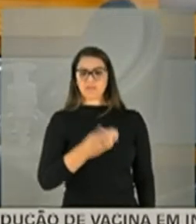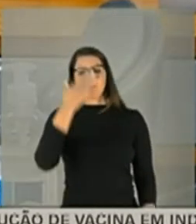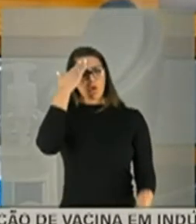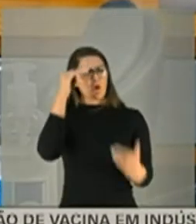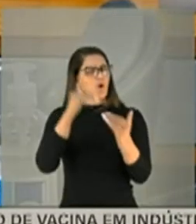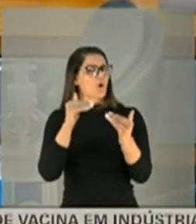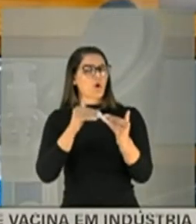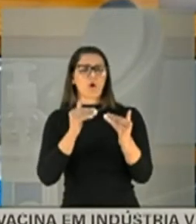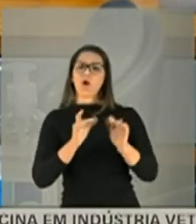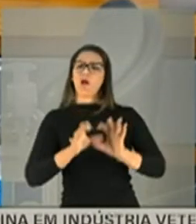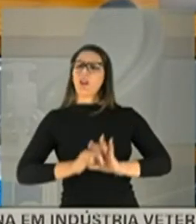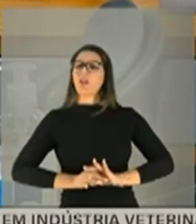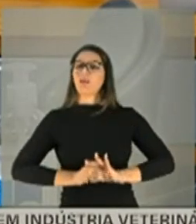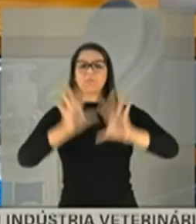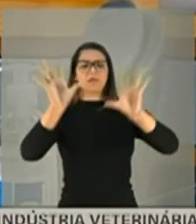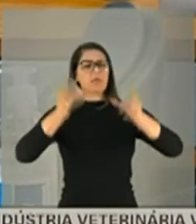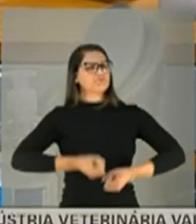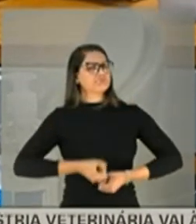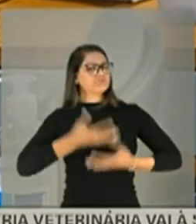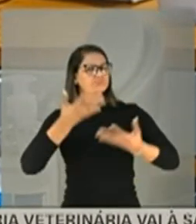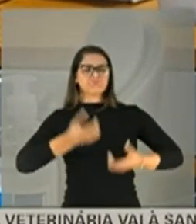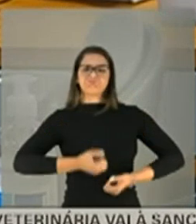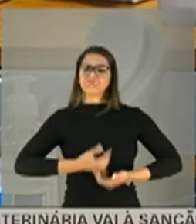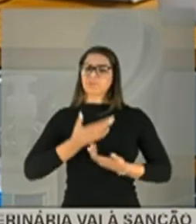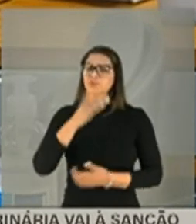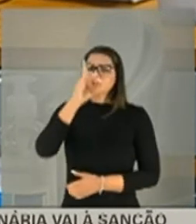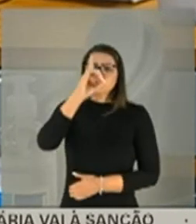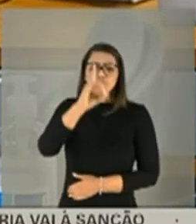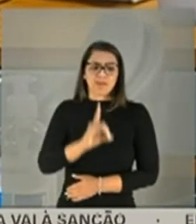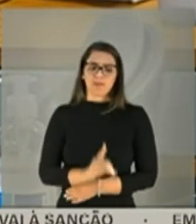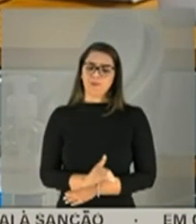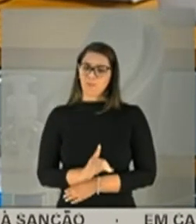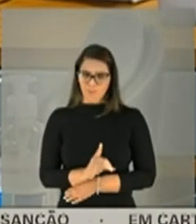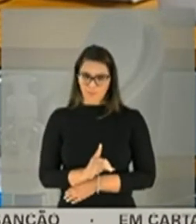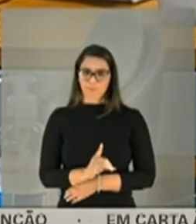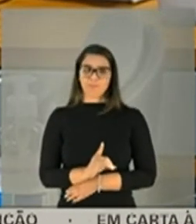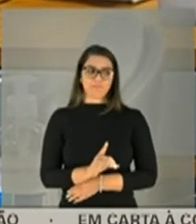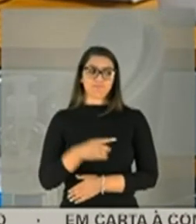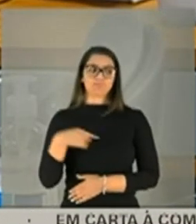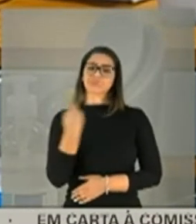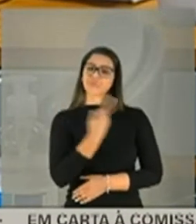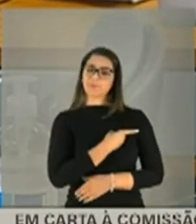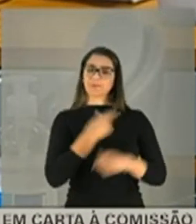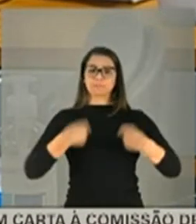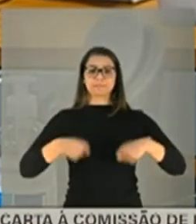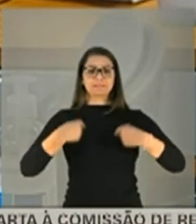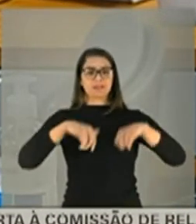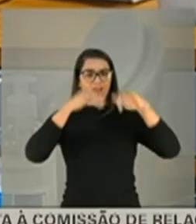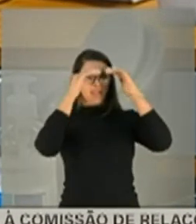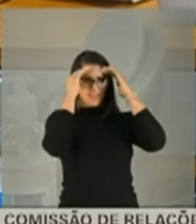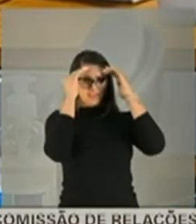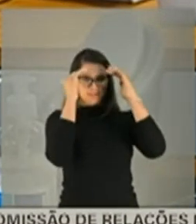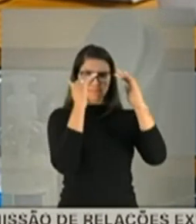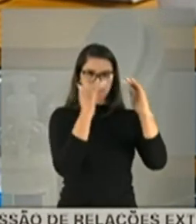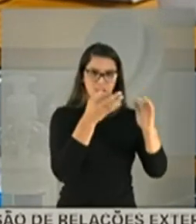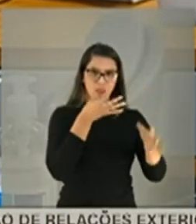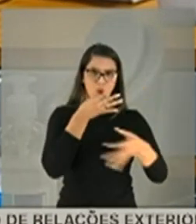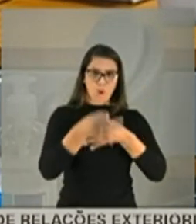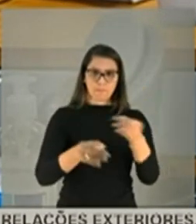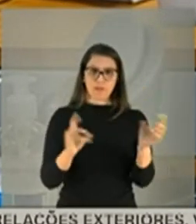de expressão é uma conquista, é um direito e a gente tem que respeitar. Posições divergentes